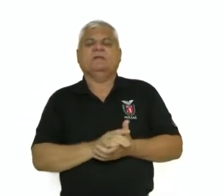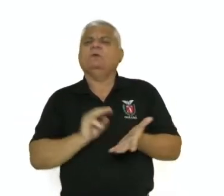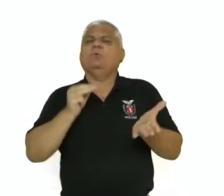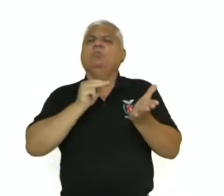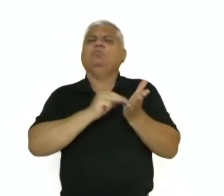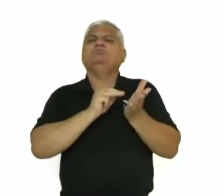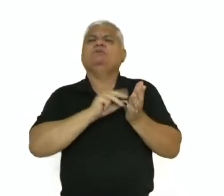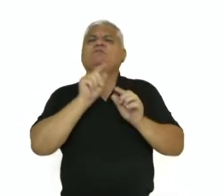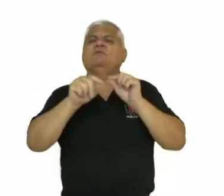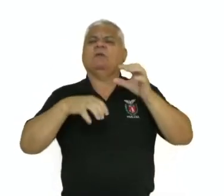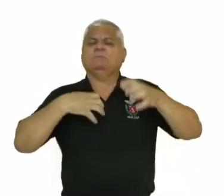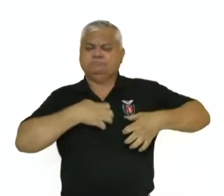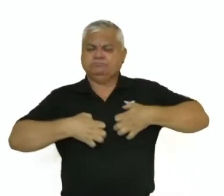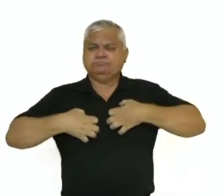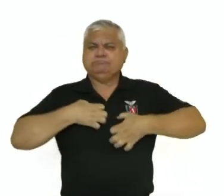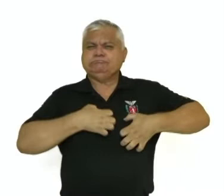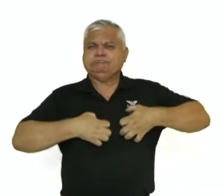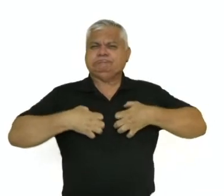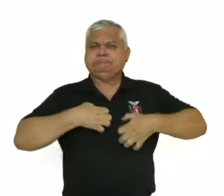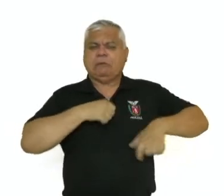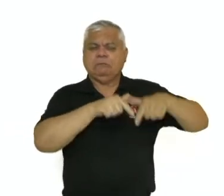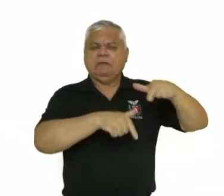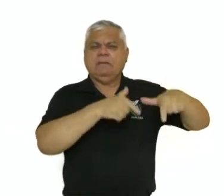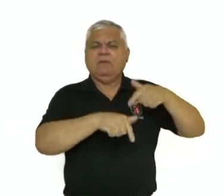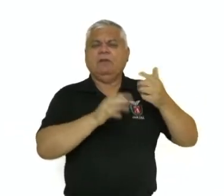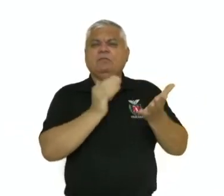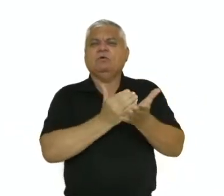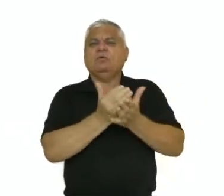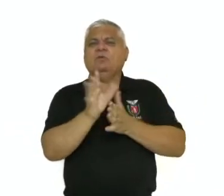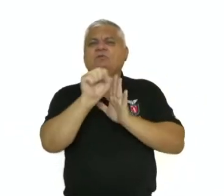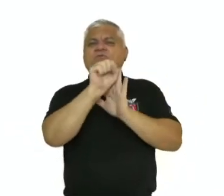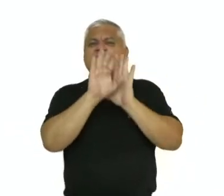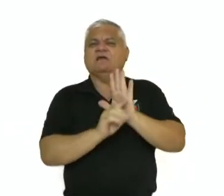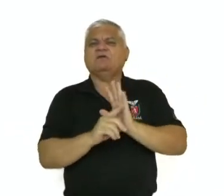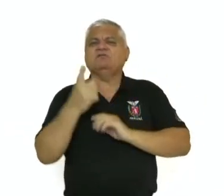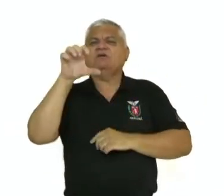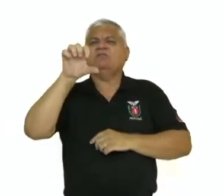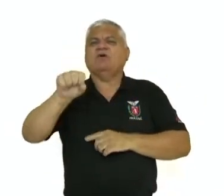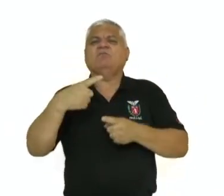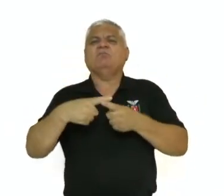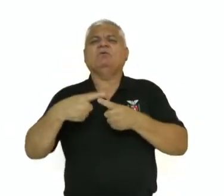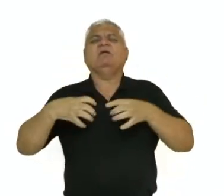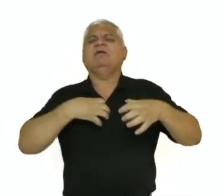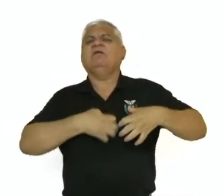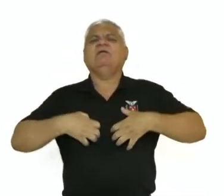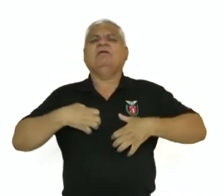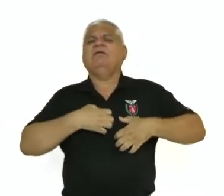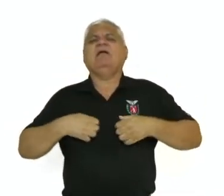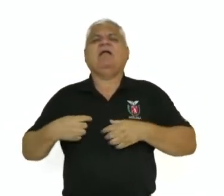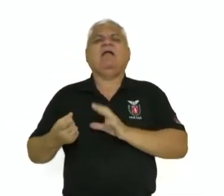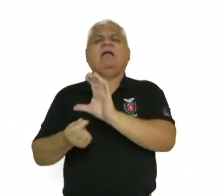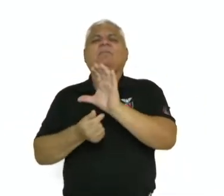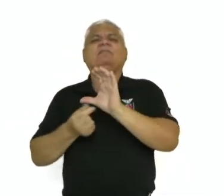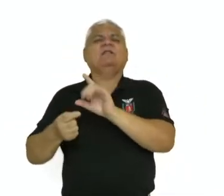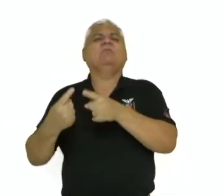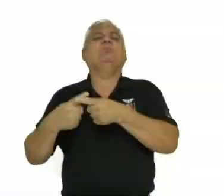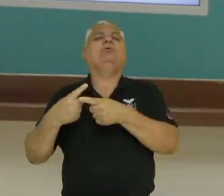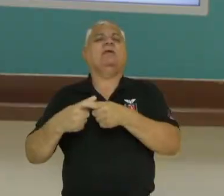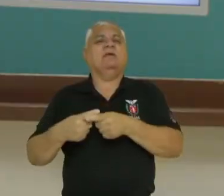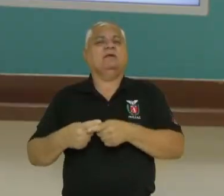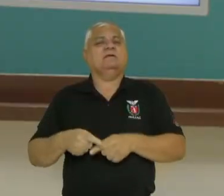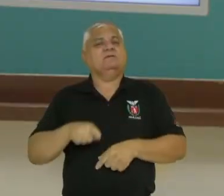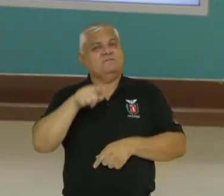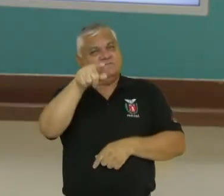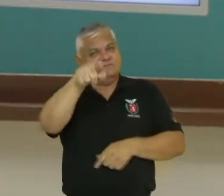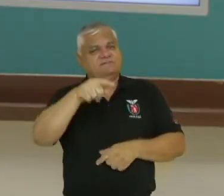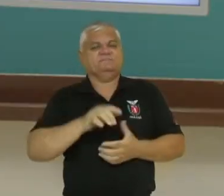levaram à insatisfação do proletariado a partir do início do século XIX em relação ao sistema capitalista em vigor nesse período?